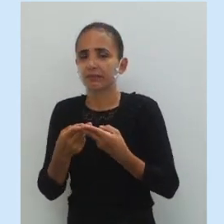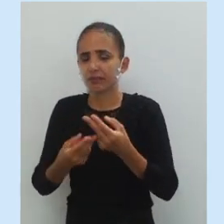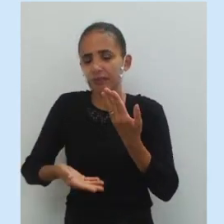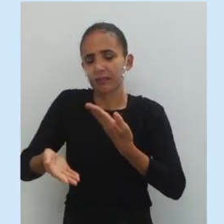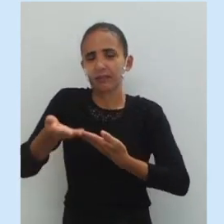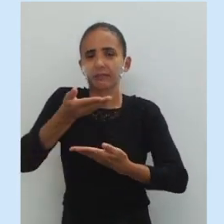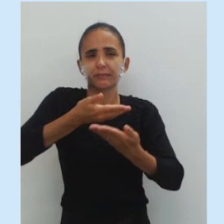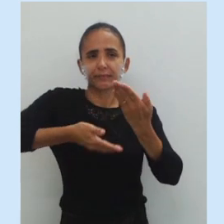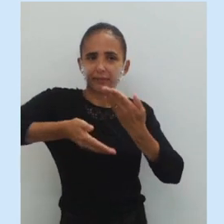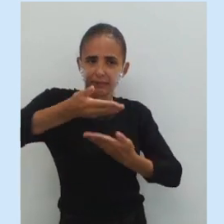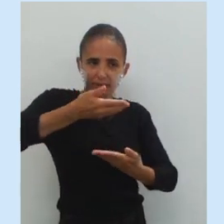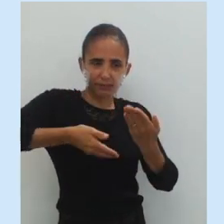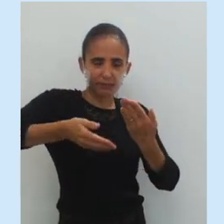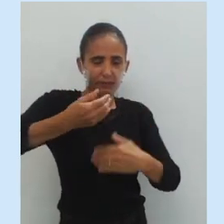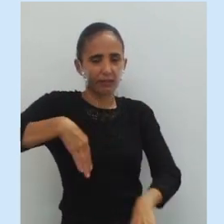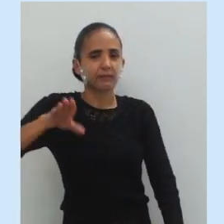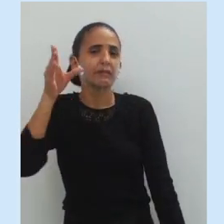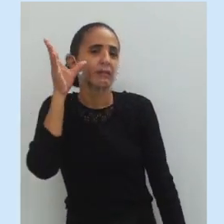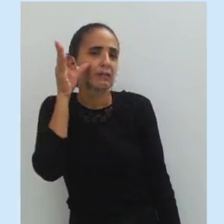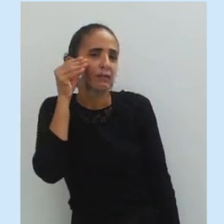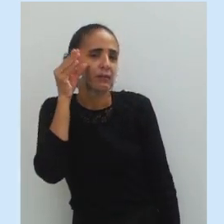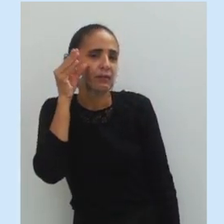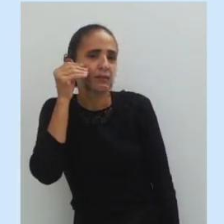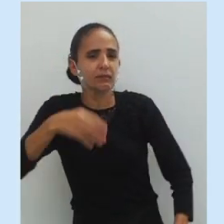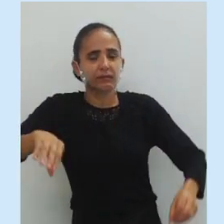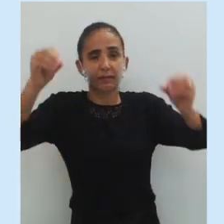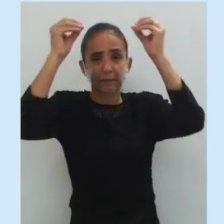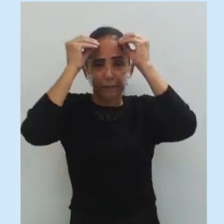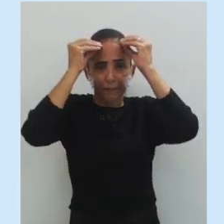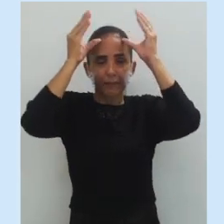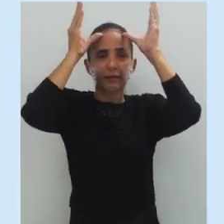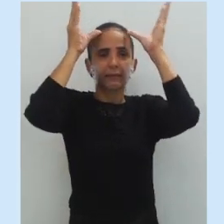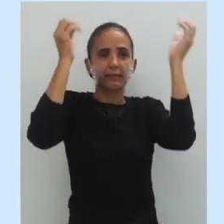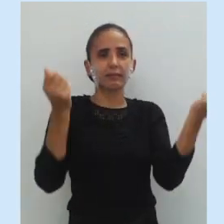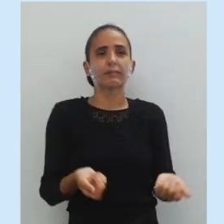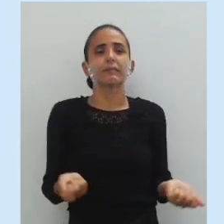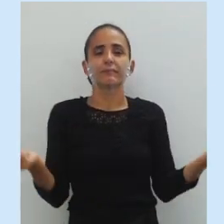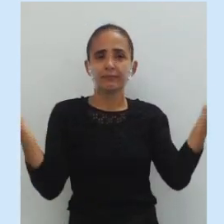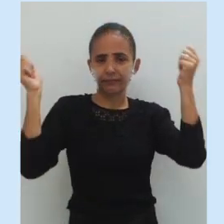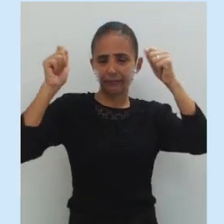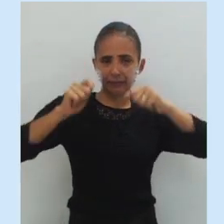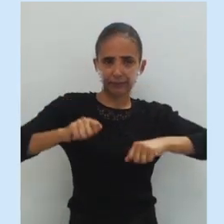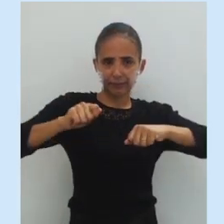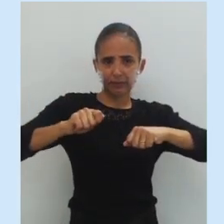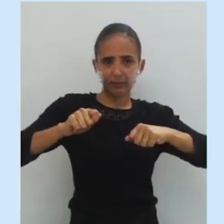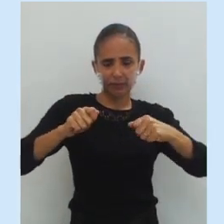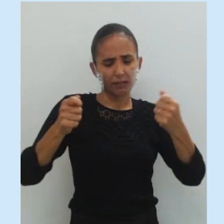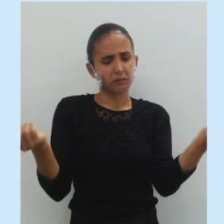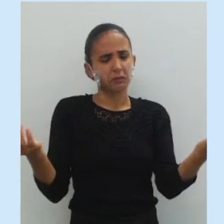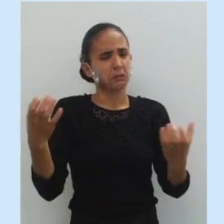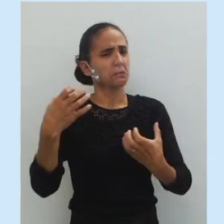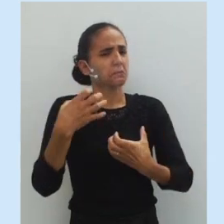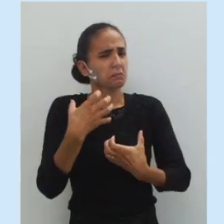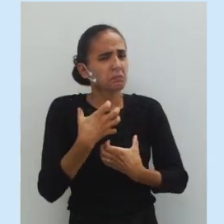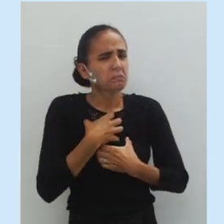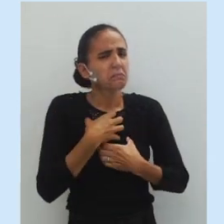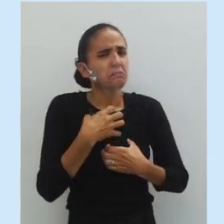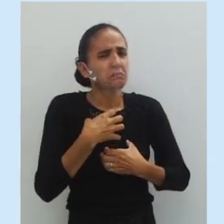a ambiguidade, uma curiosidade espetacular, fora do comum,